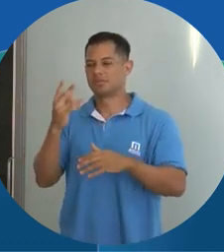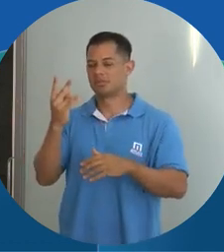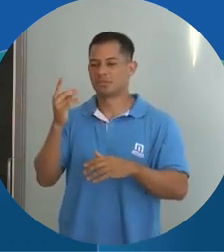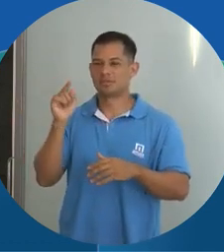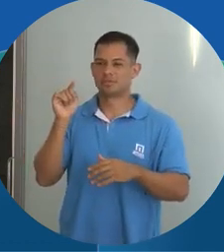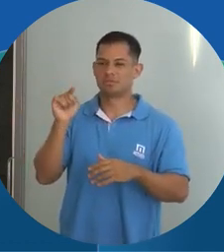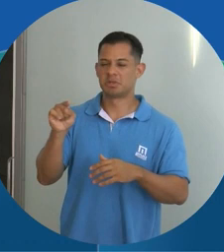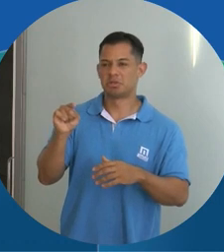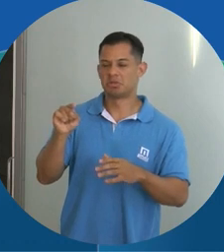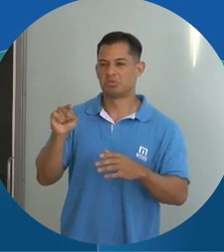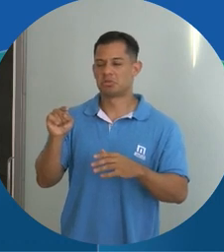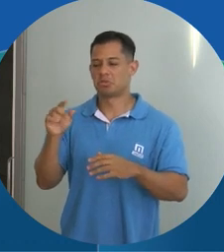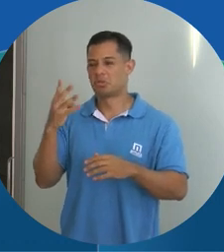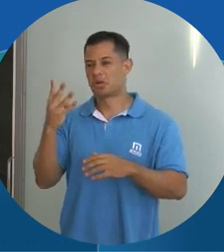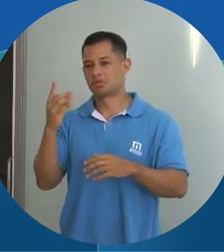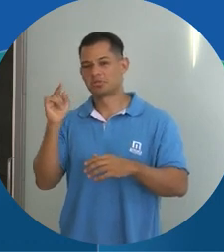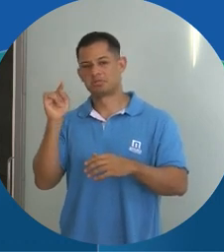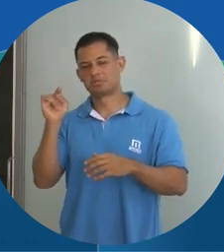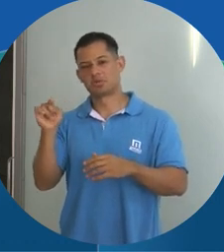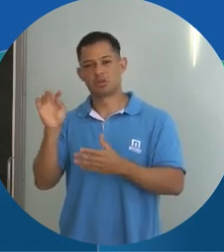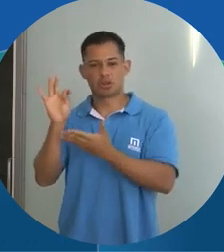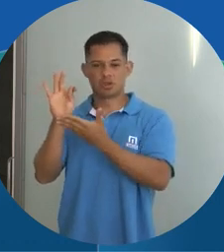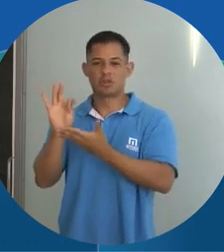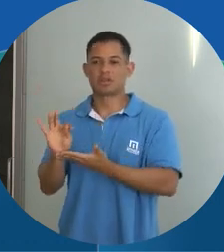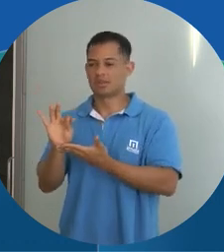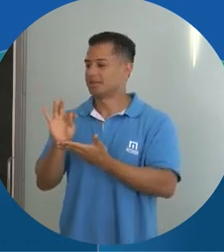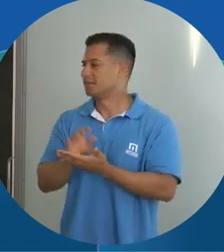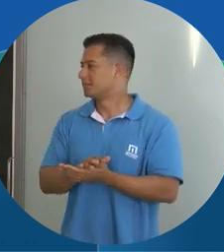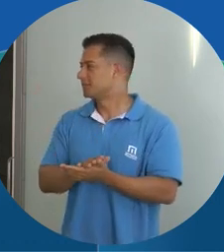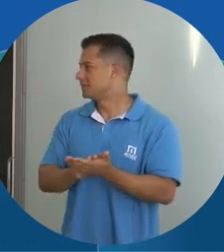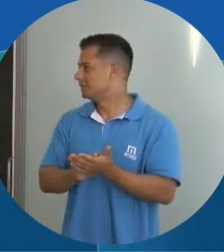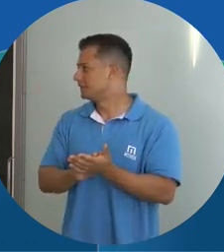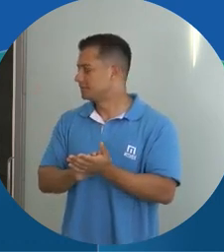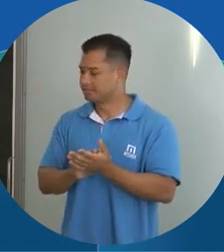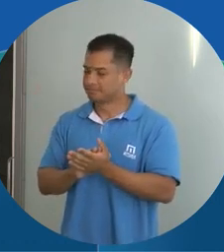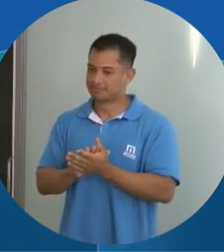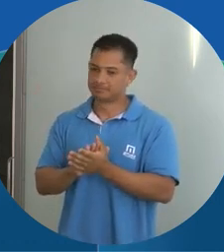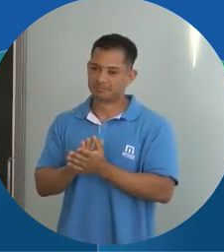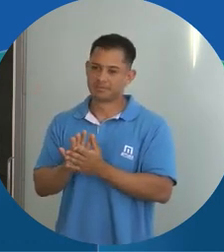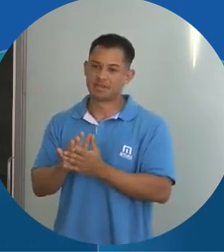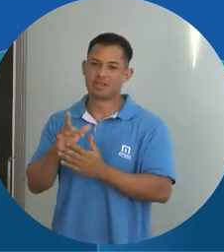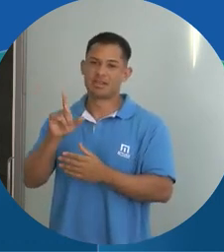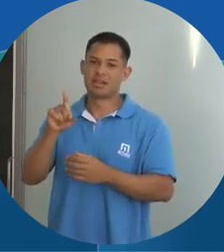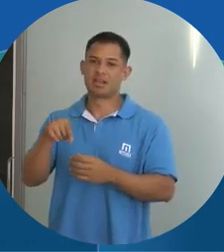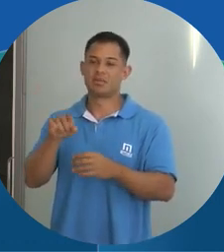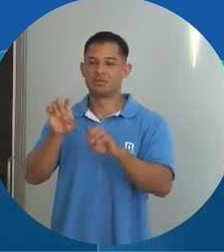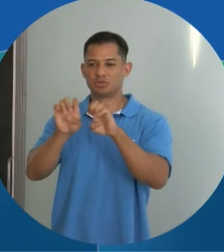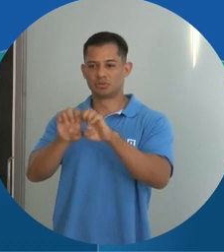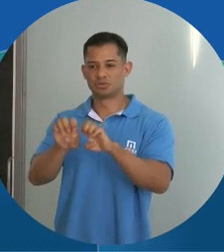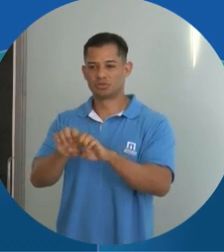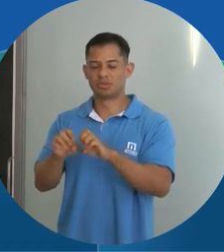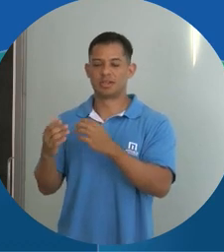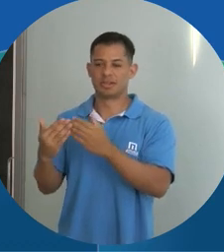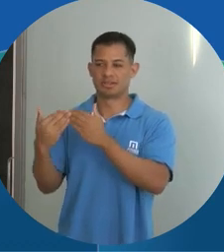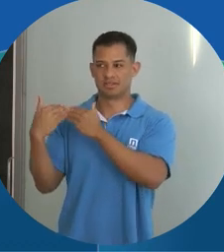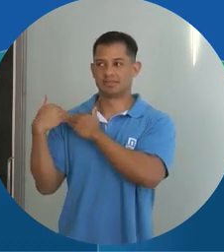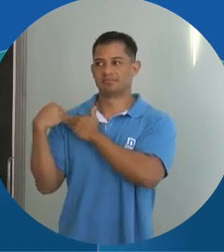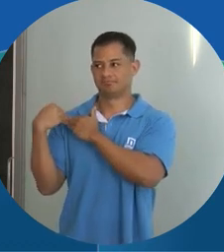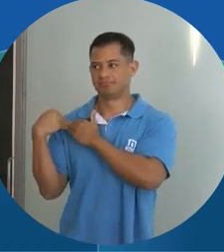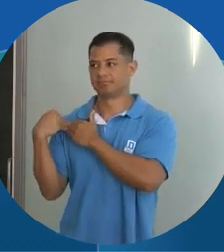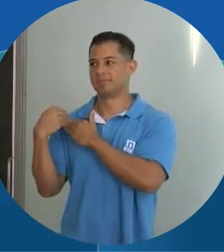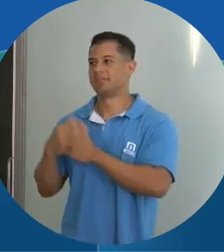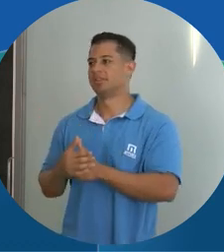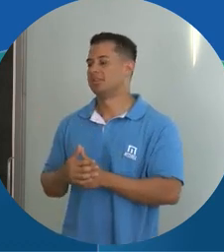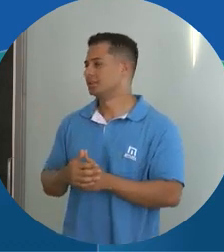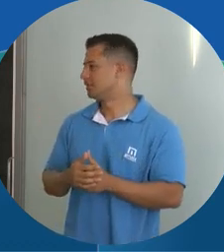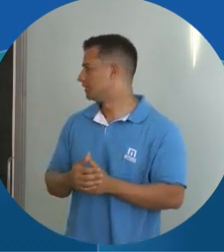4.000, mais pressão de vento e tal. Então, é uma estrutura de responsabilidade aqui, né?